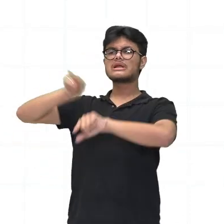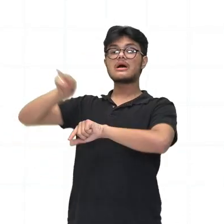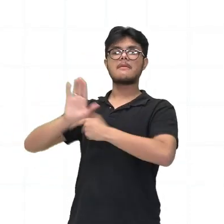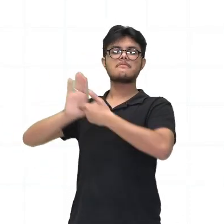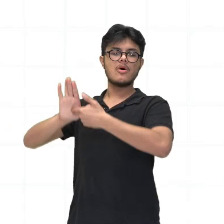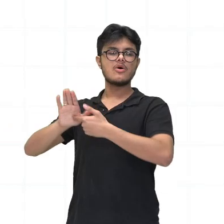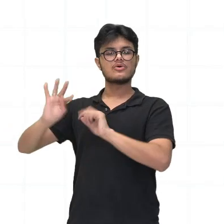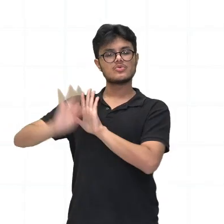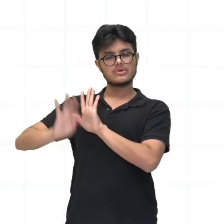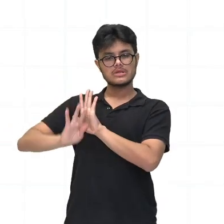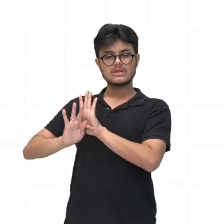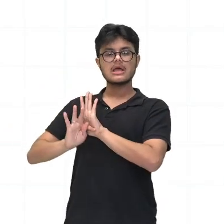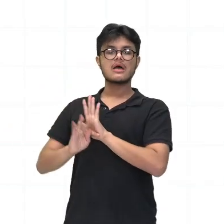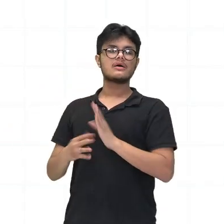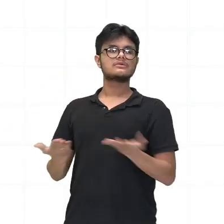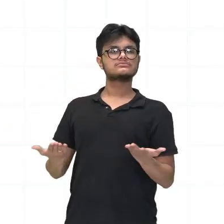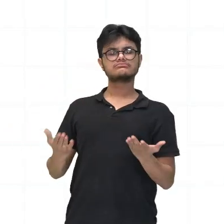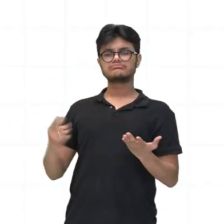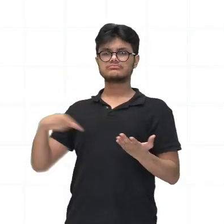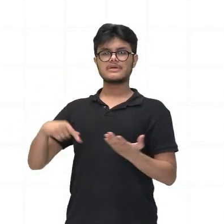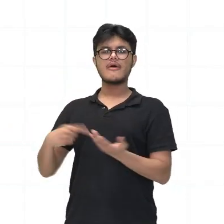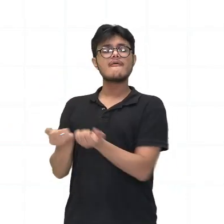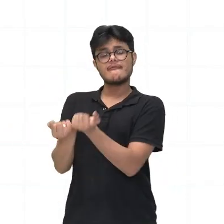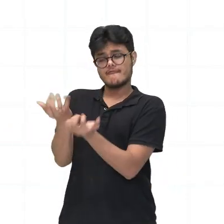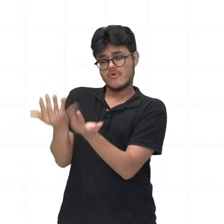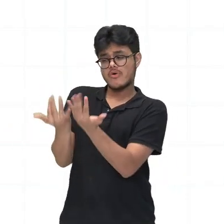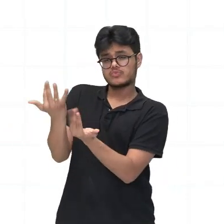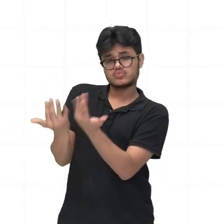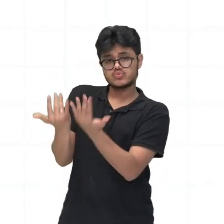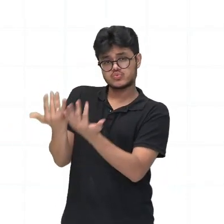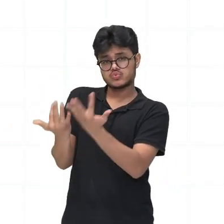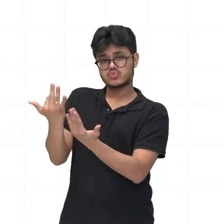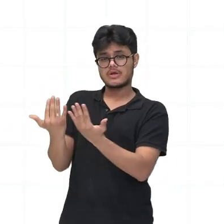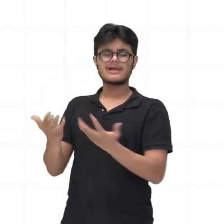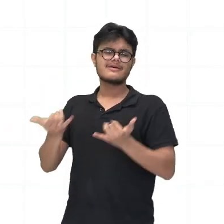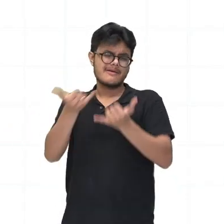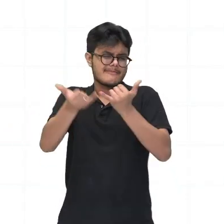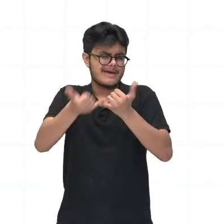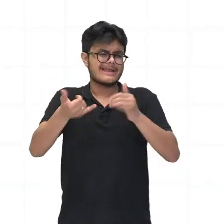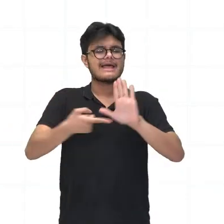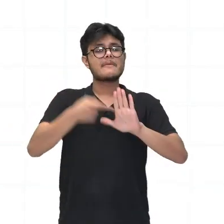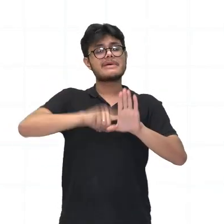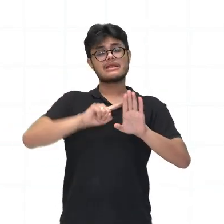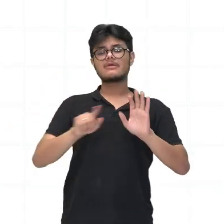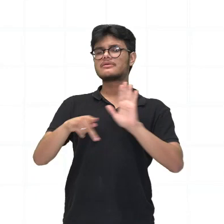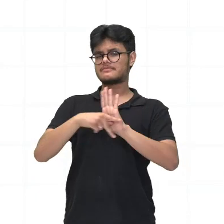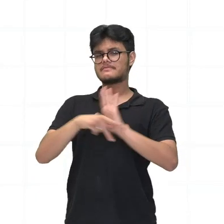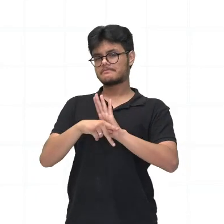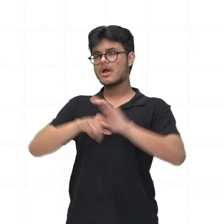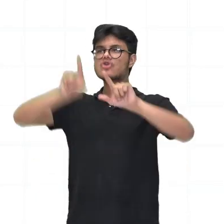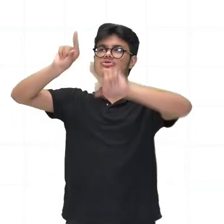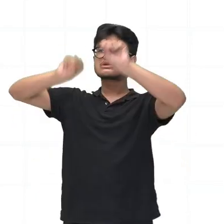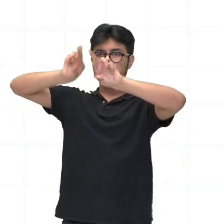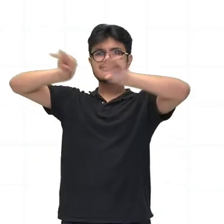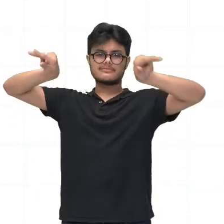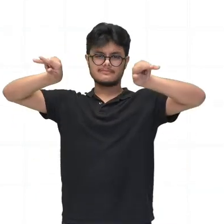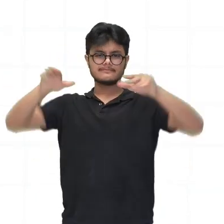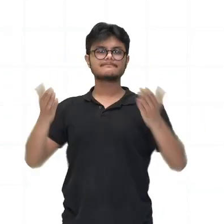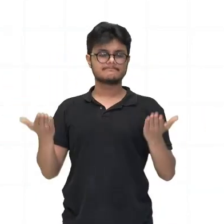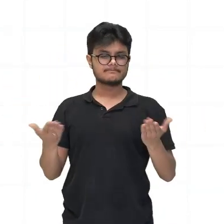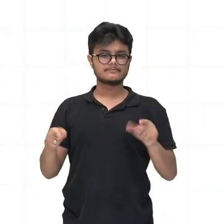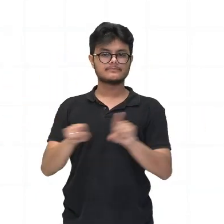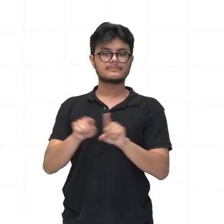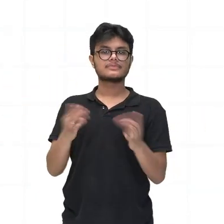estrelas do fogo, né, do isqueiro. E isso é uma metáfora, é uma construção metafórica, né?